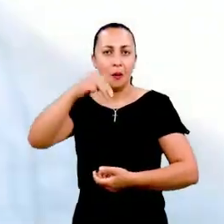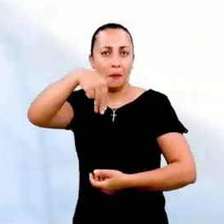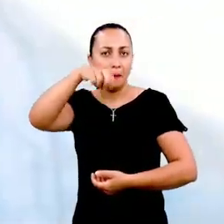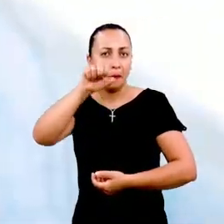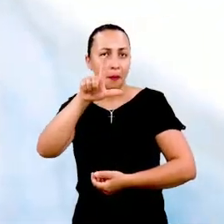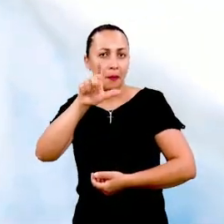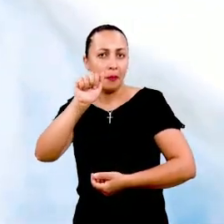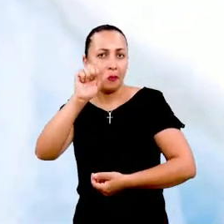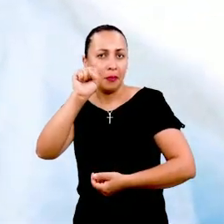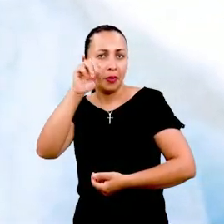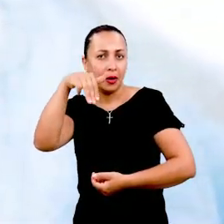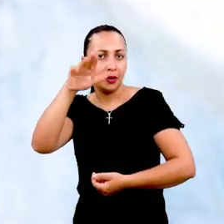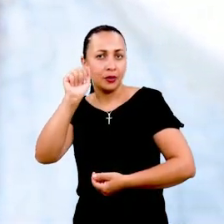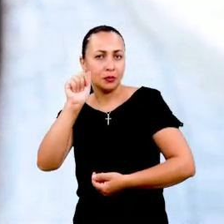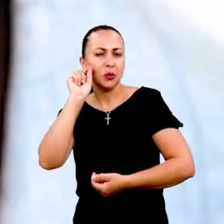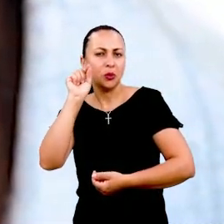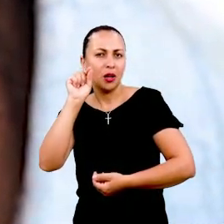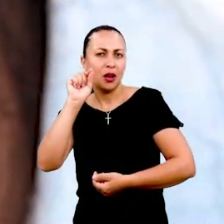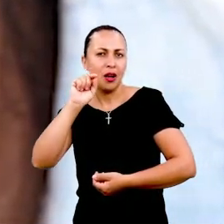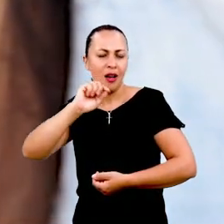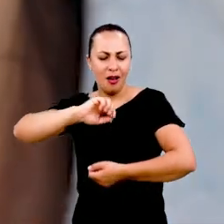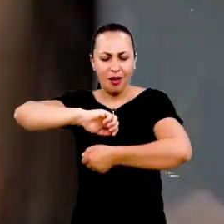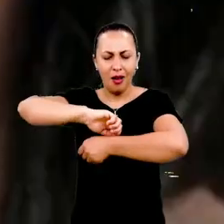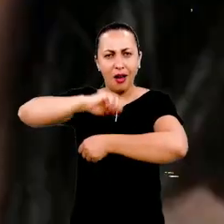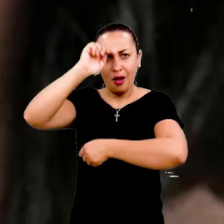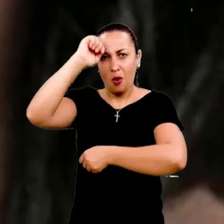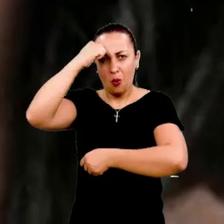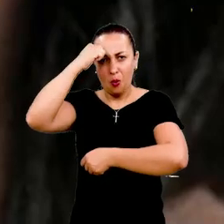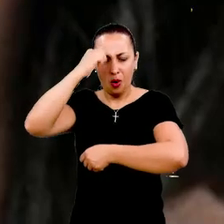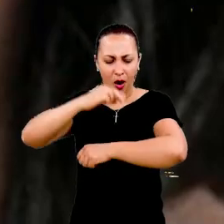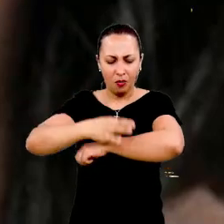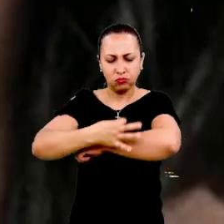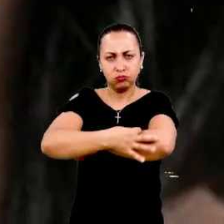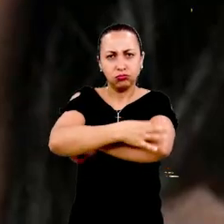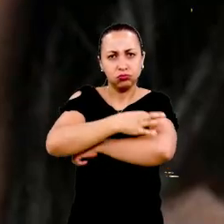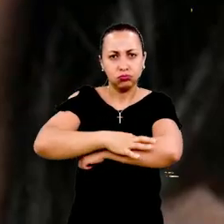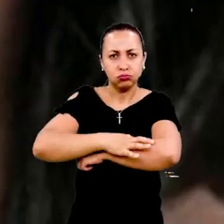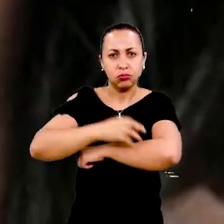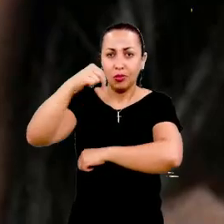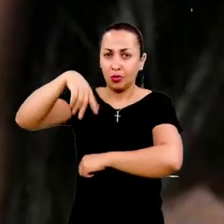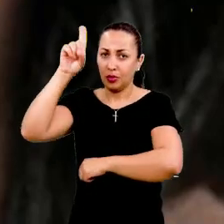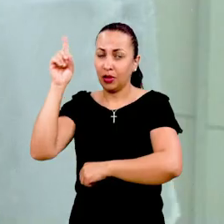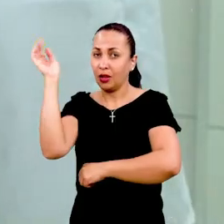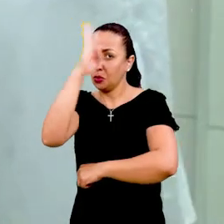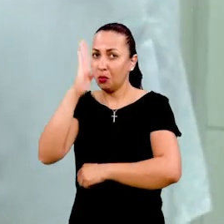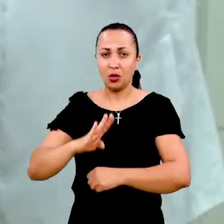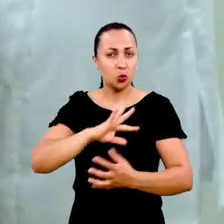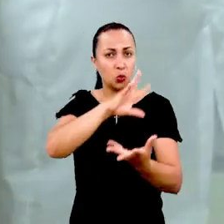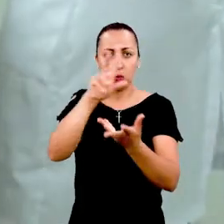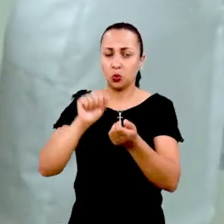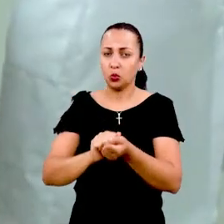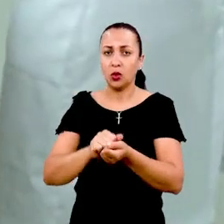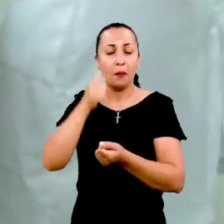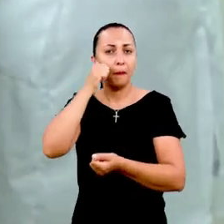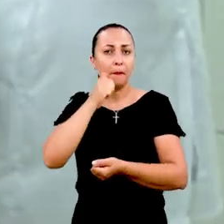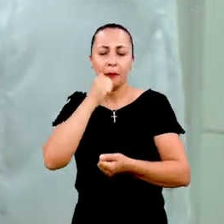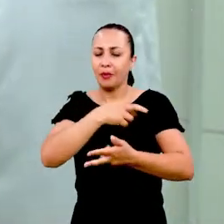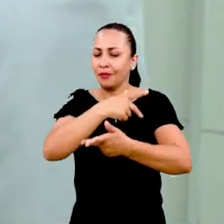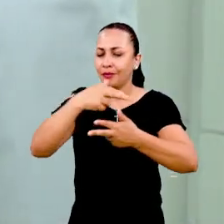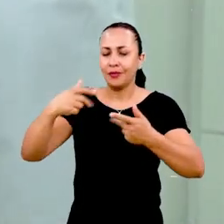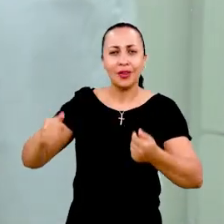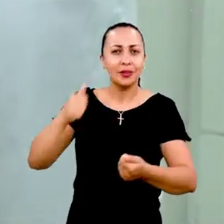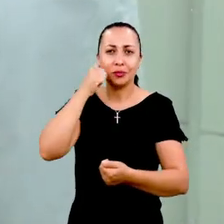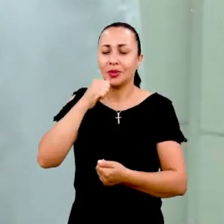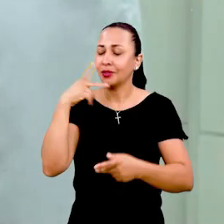O melasma é uma queixa muito comum aqui no Nordeste, no Brasil como um todo, e principalmente entre as